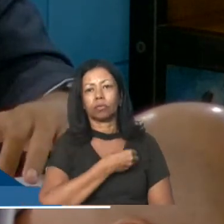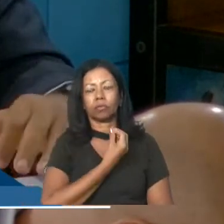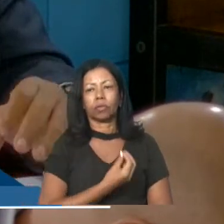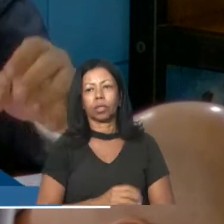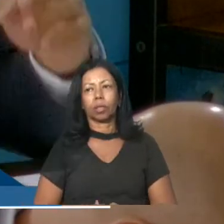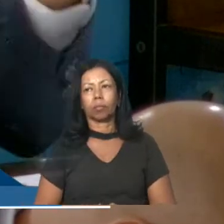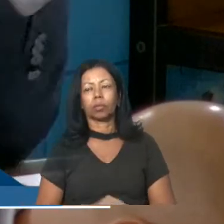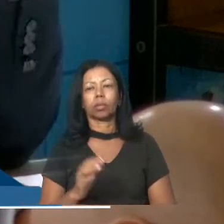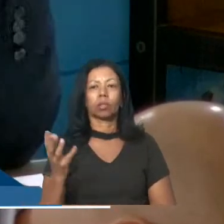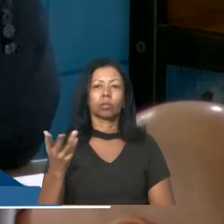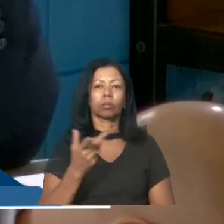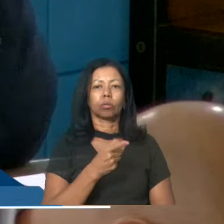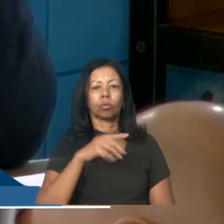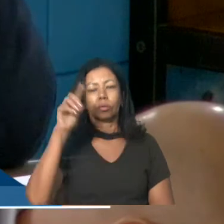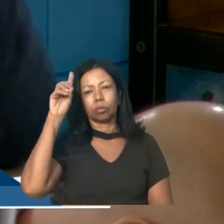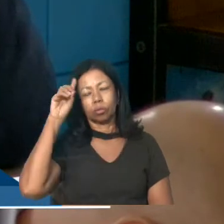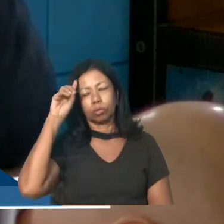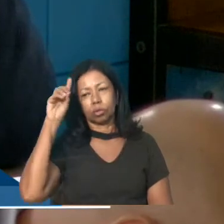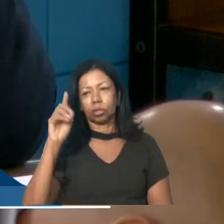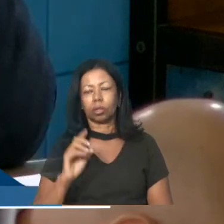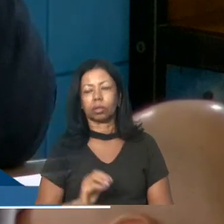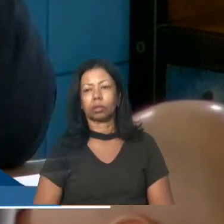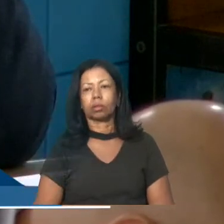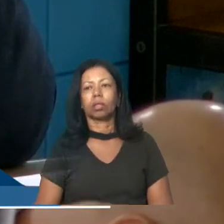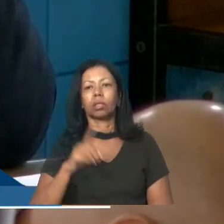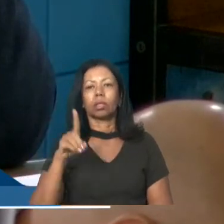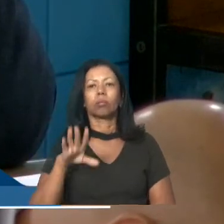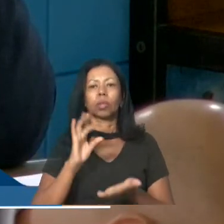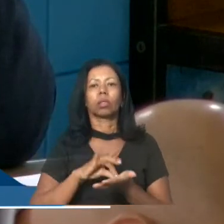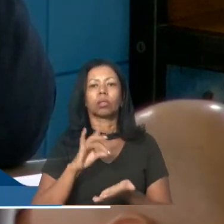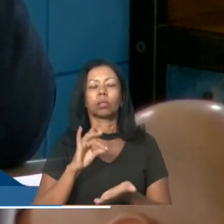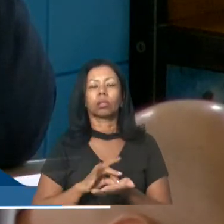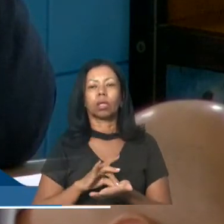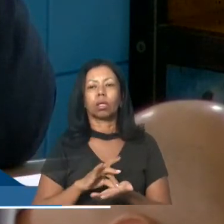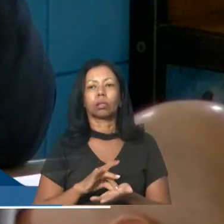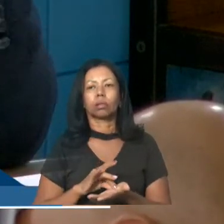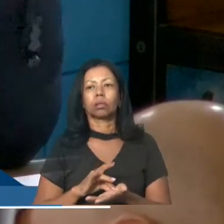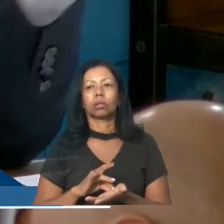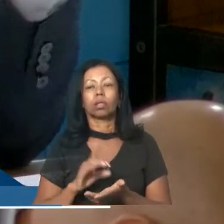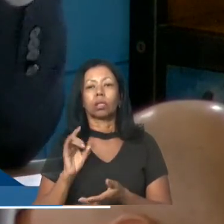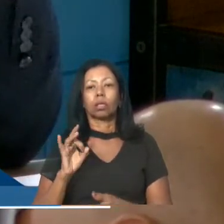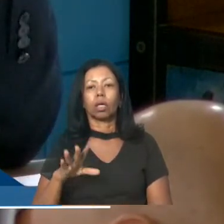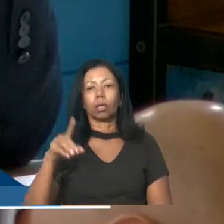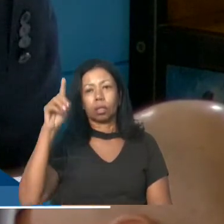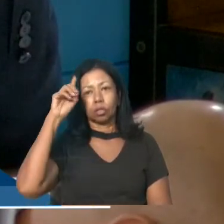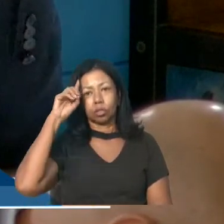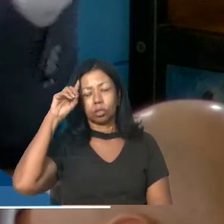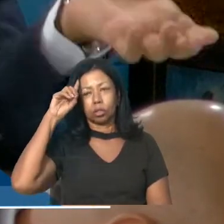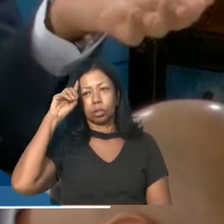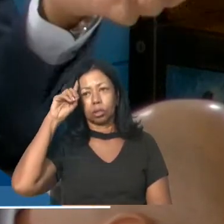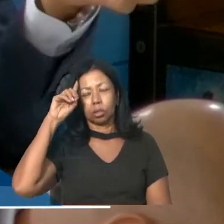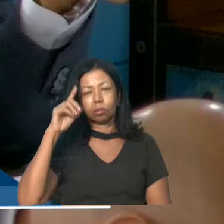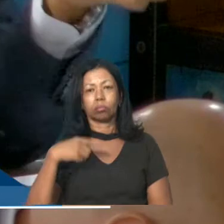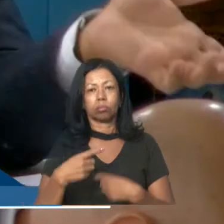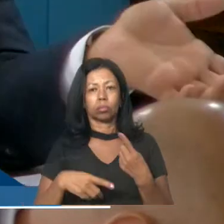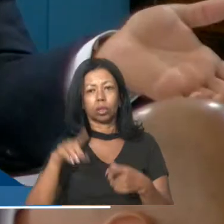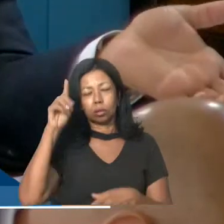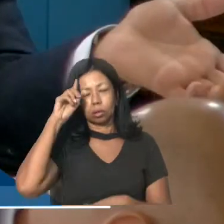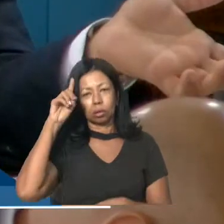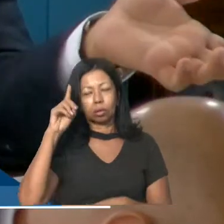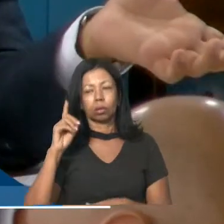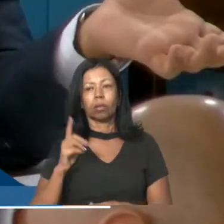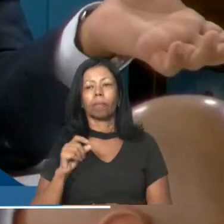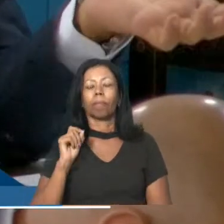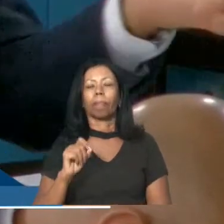aqui todos os dias. E é uma realidade, estamos a cada dia após dias